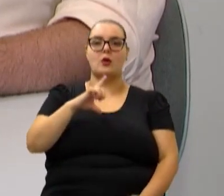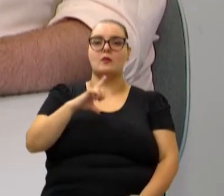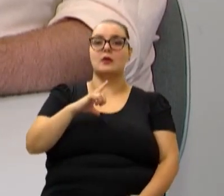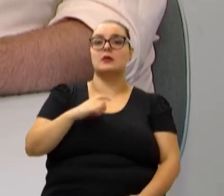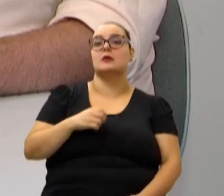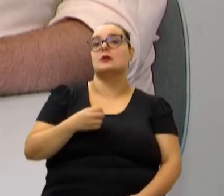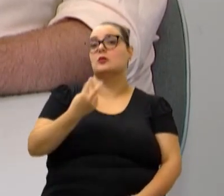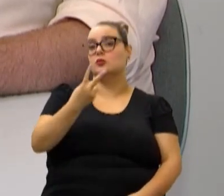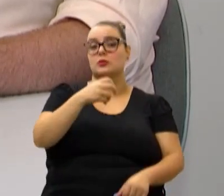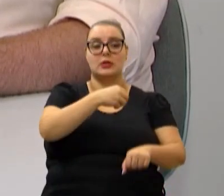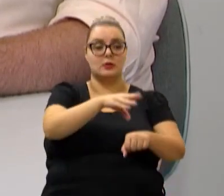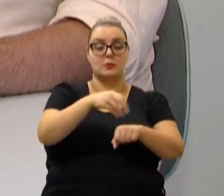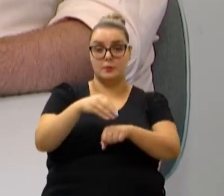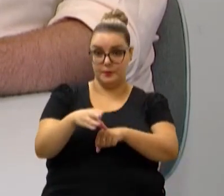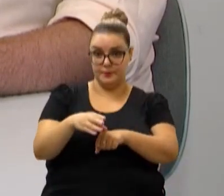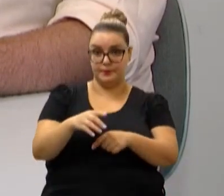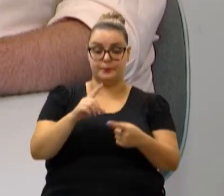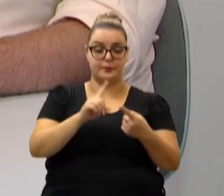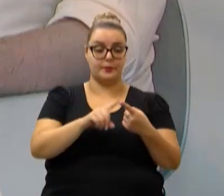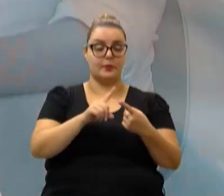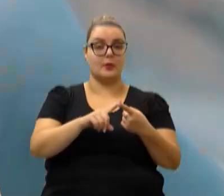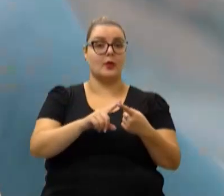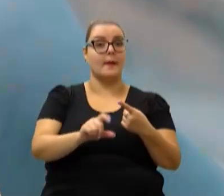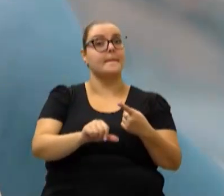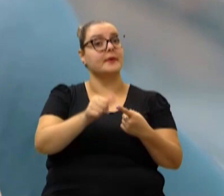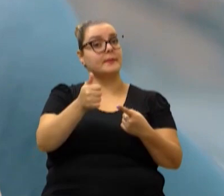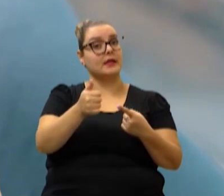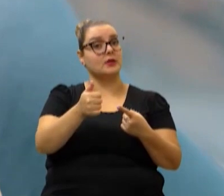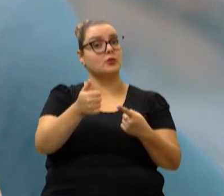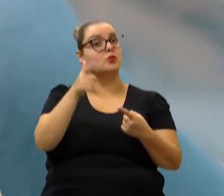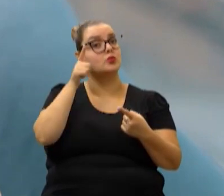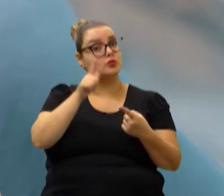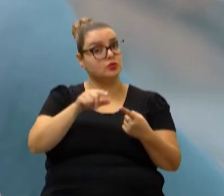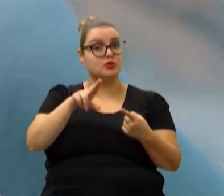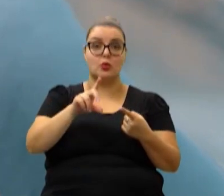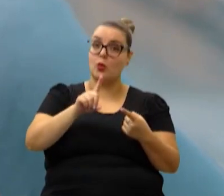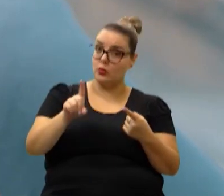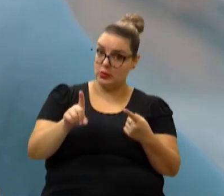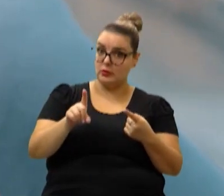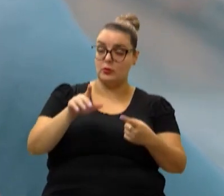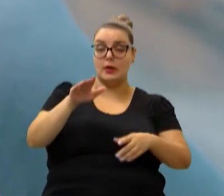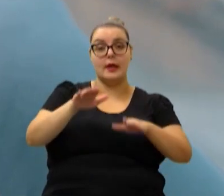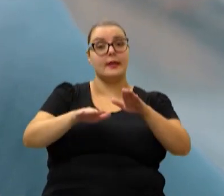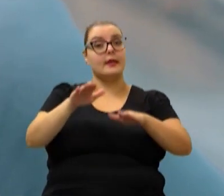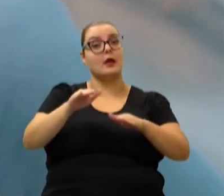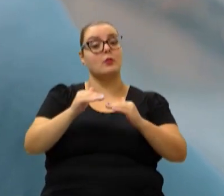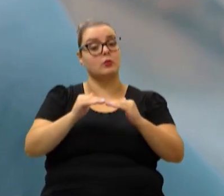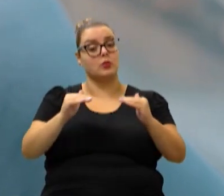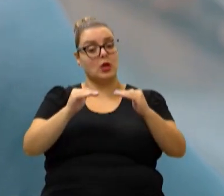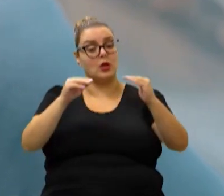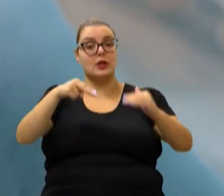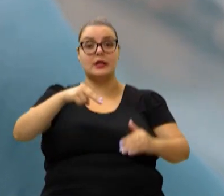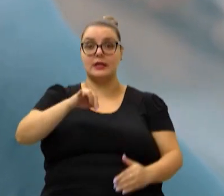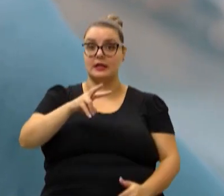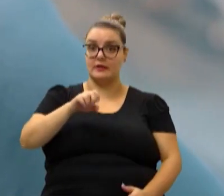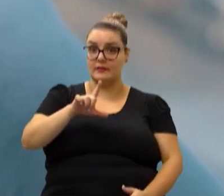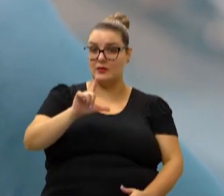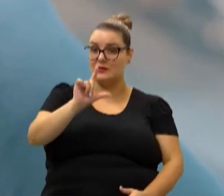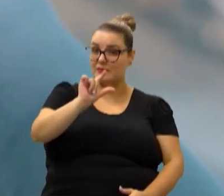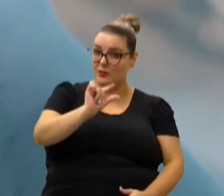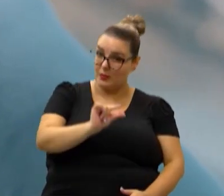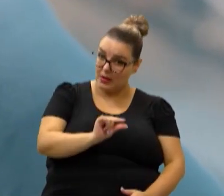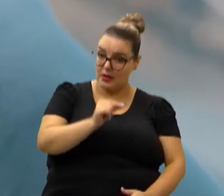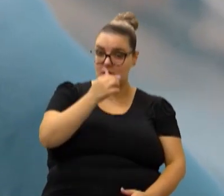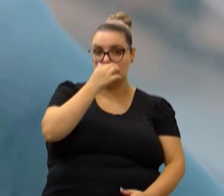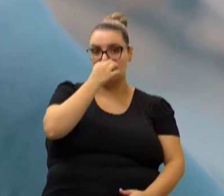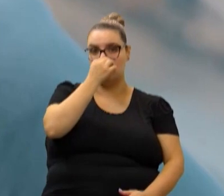vai influenciar duas coisas. Primeiro, a chance de você conseguir o crédito ou não. Dependendo do seu nível, se ele